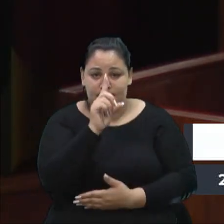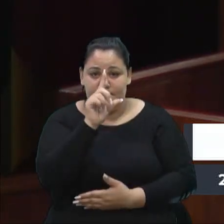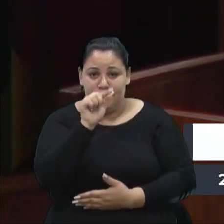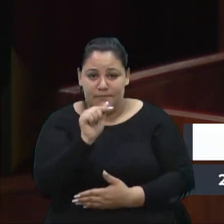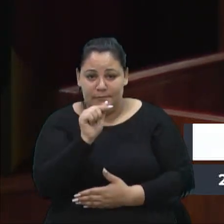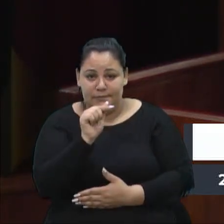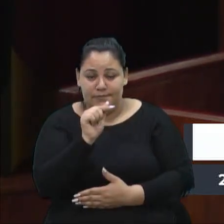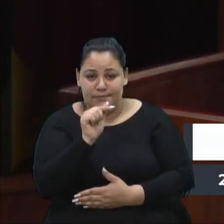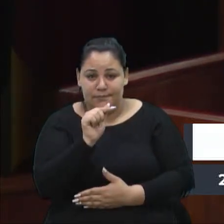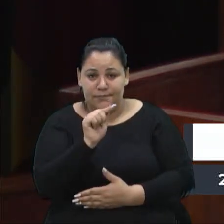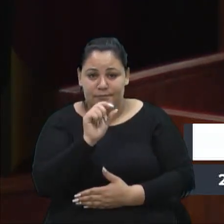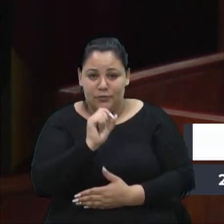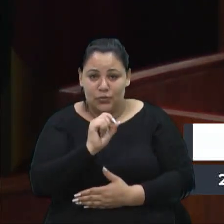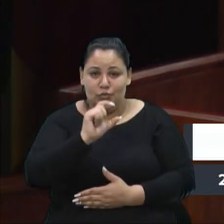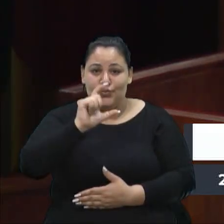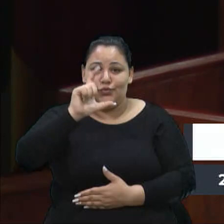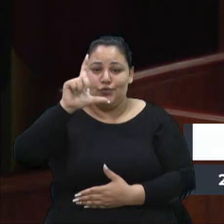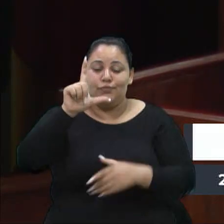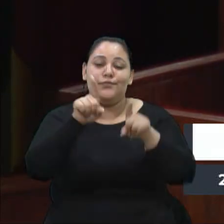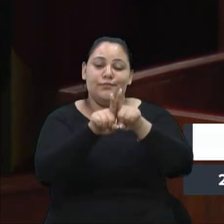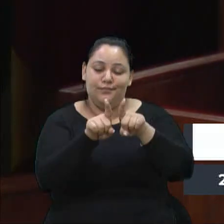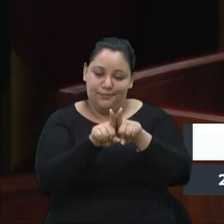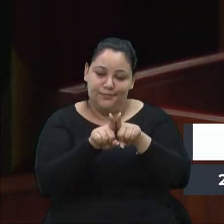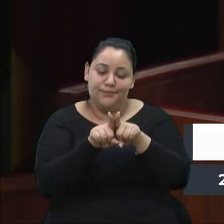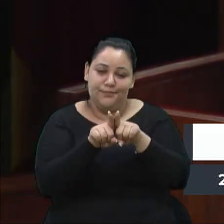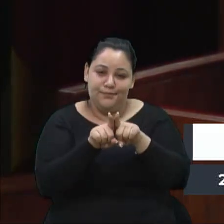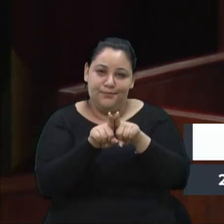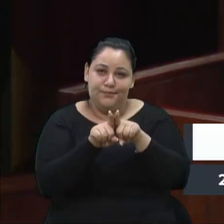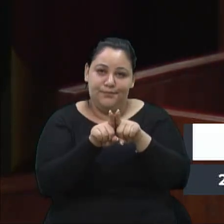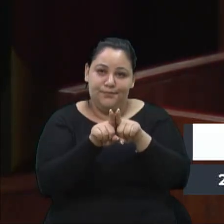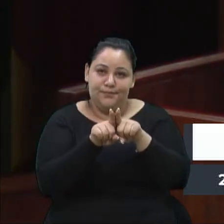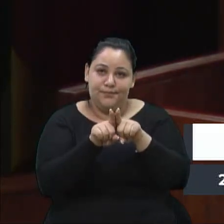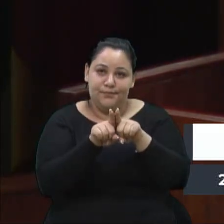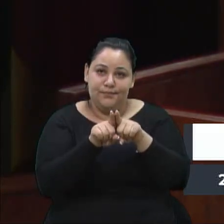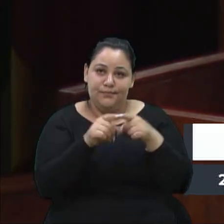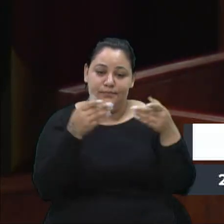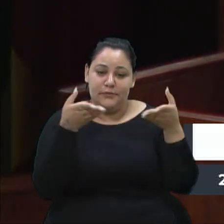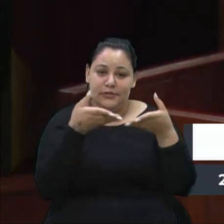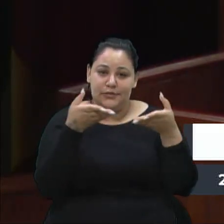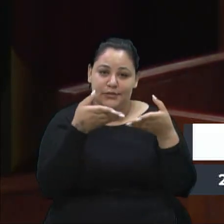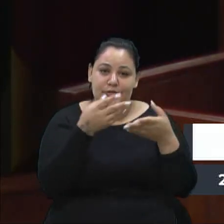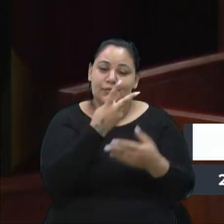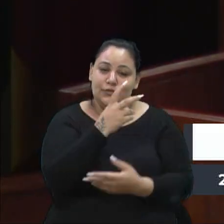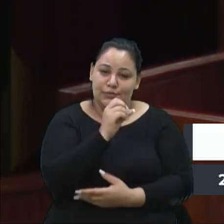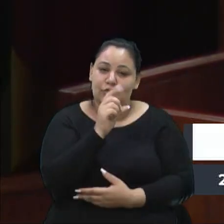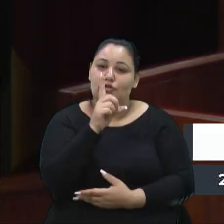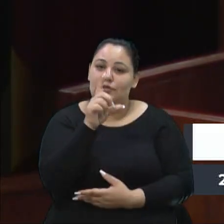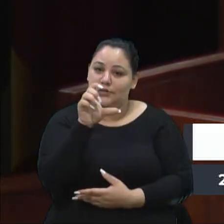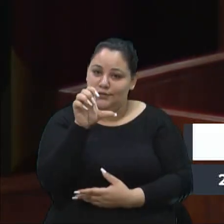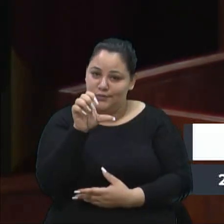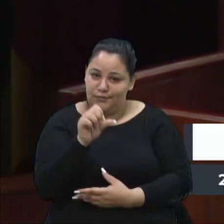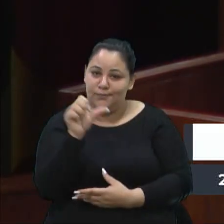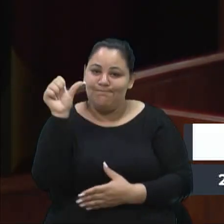subir. 2015 e 2016 também foi alto. Agora, nada como a partir de 2019.